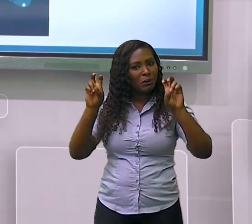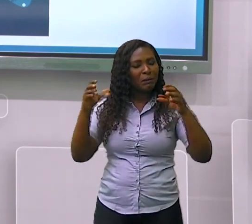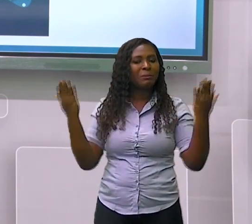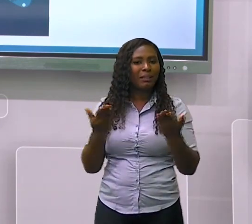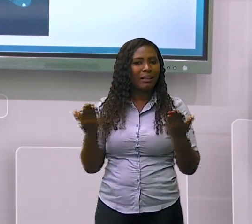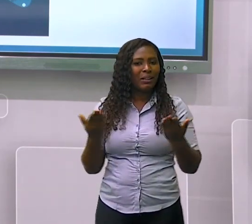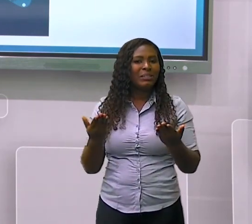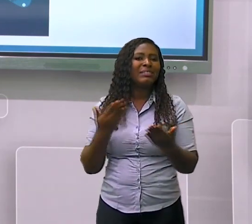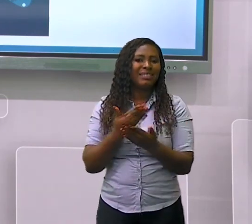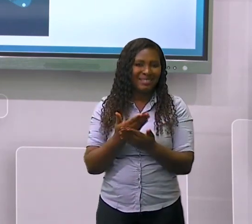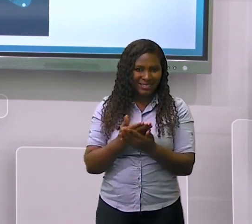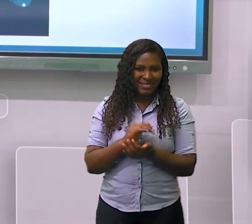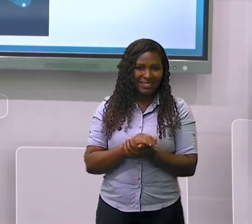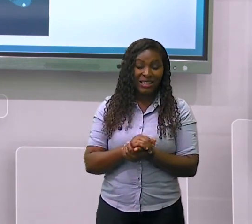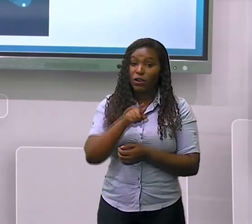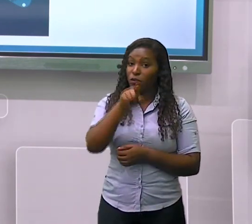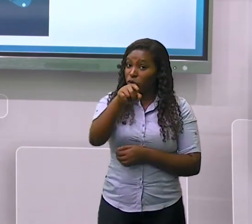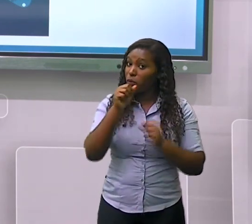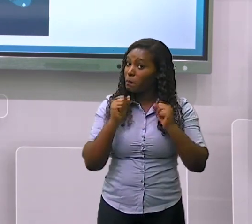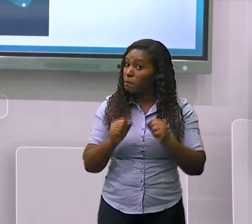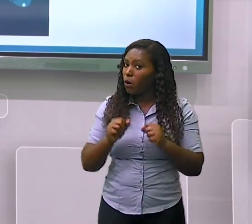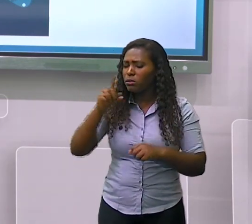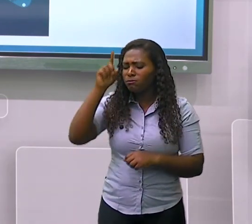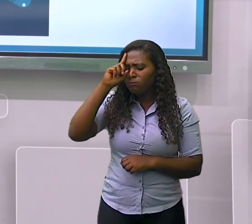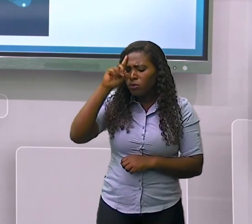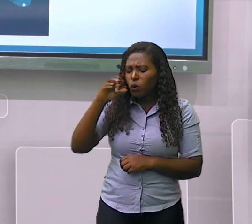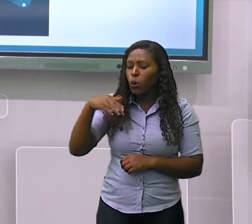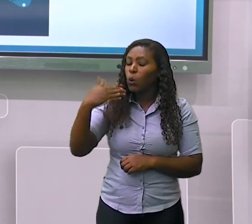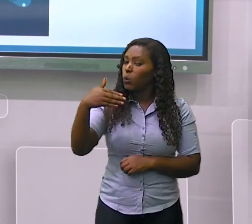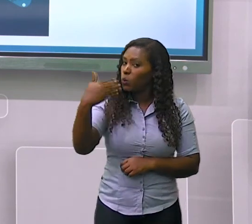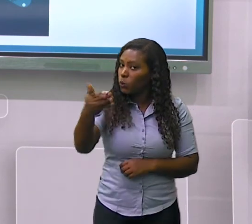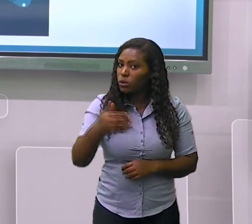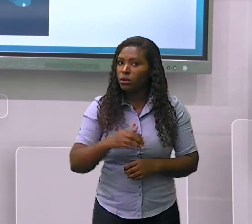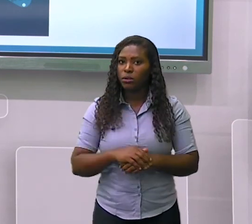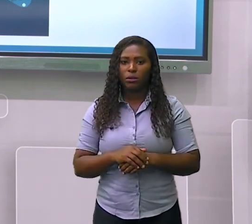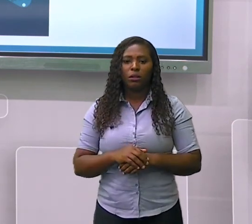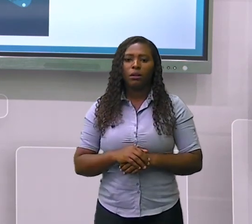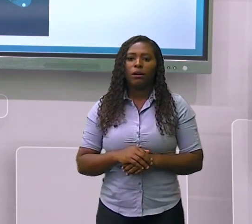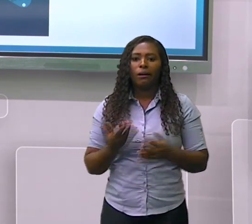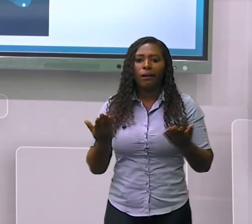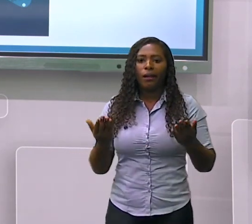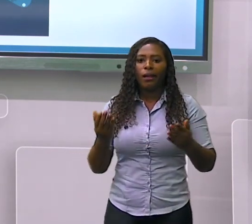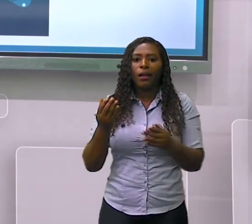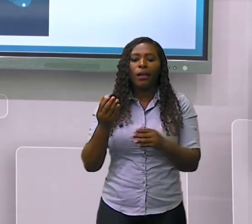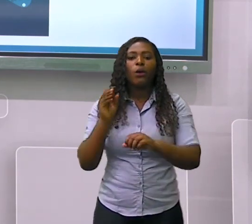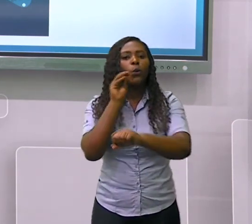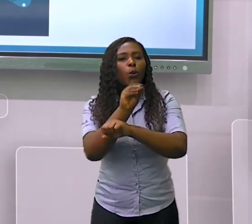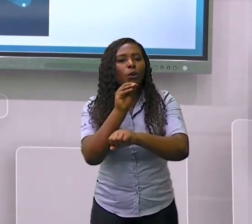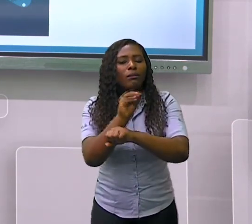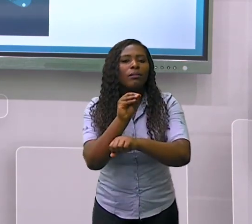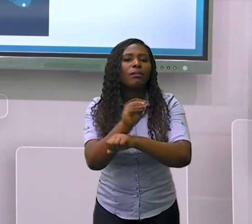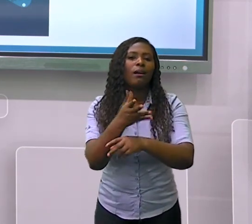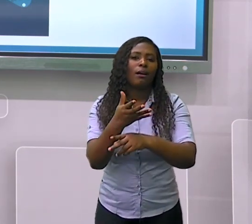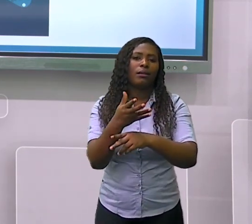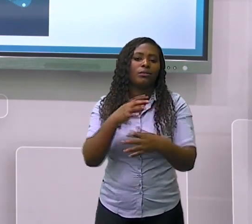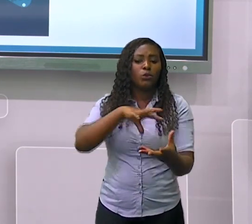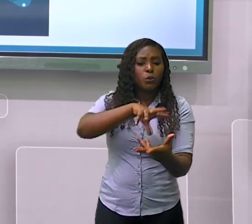dia para que tenhamos uma biodiversidade que não vá comprometer as futuras